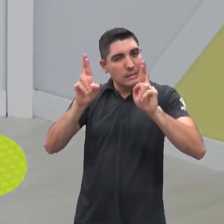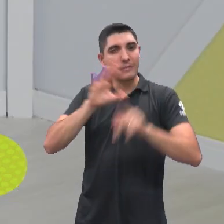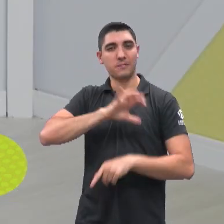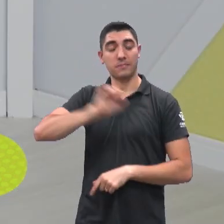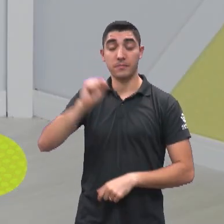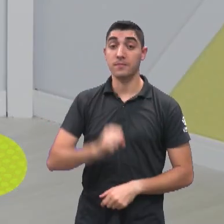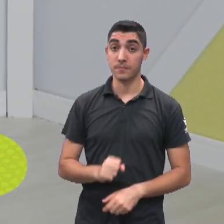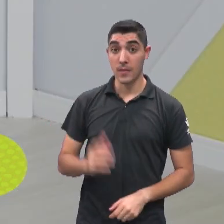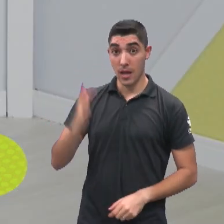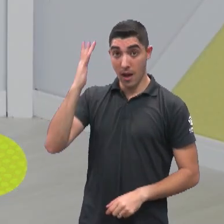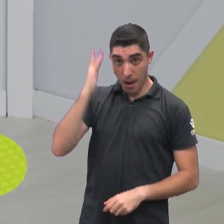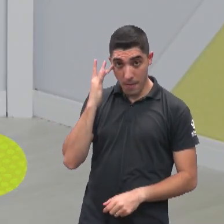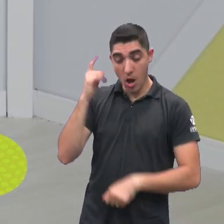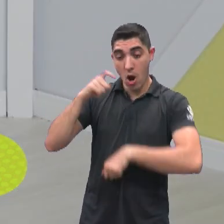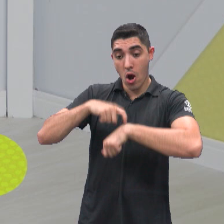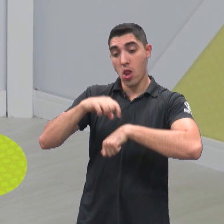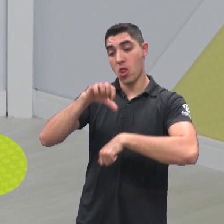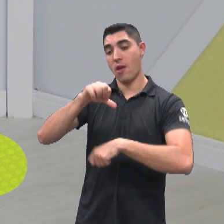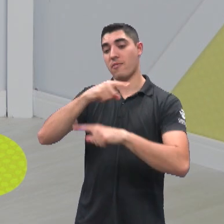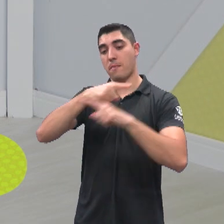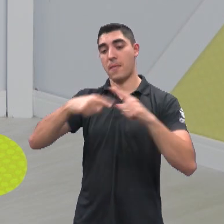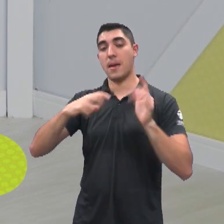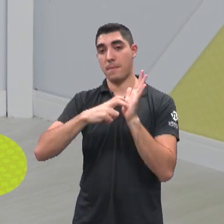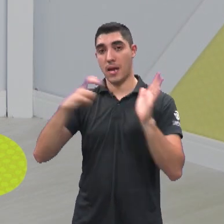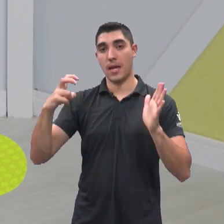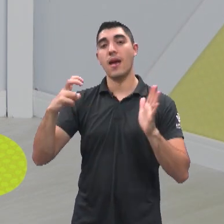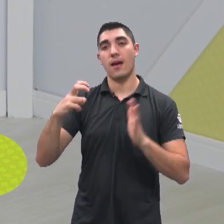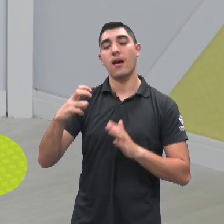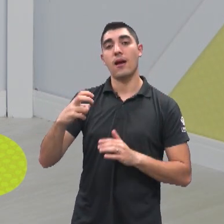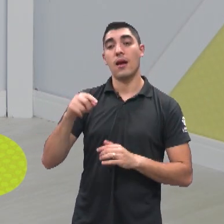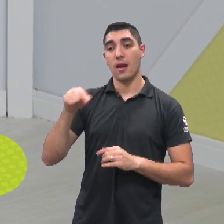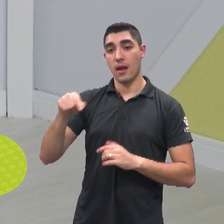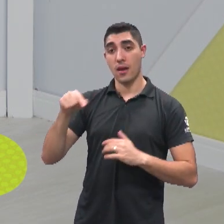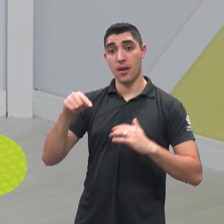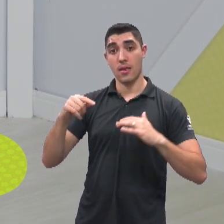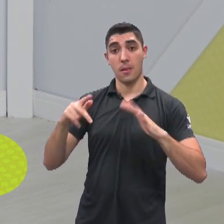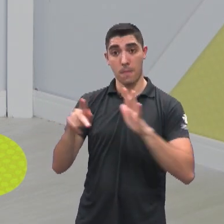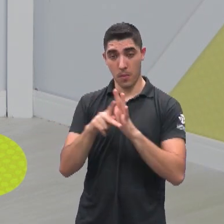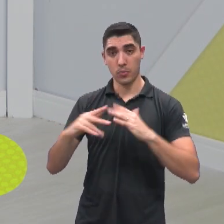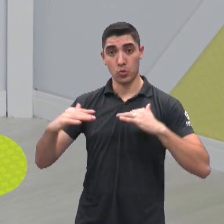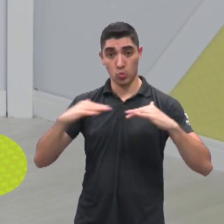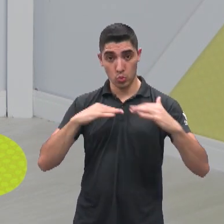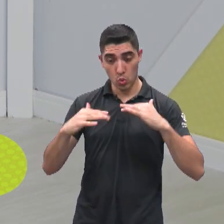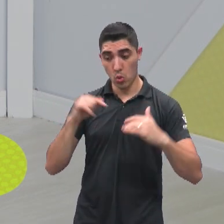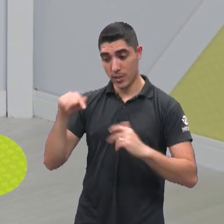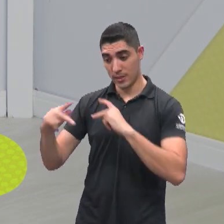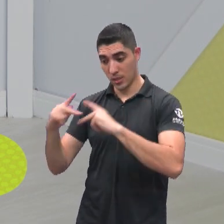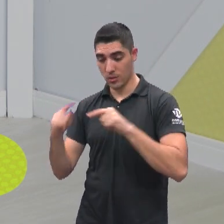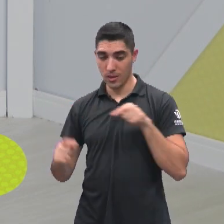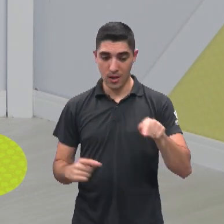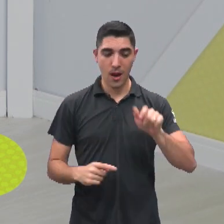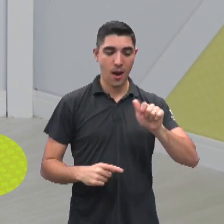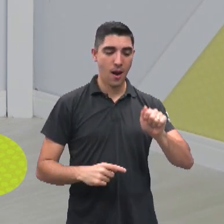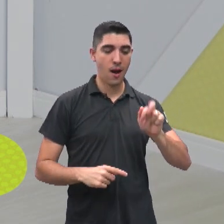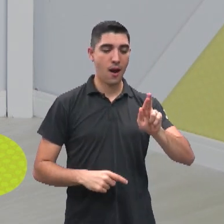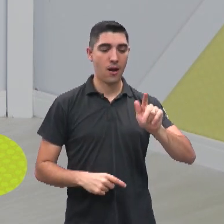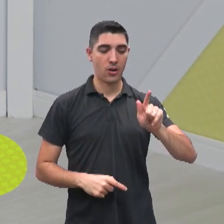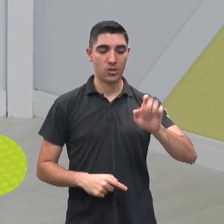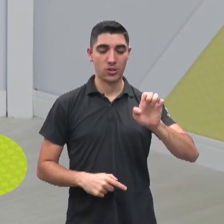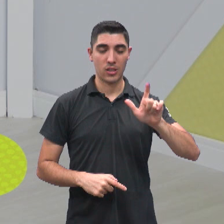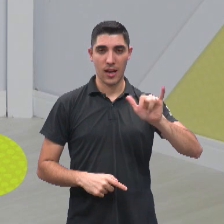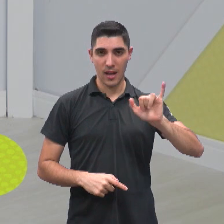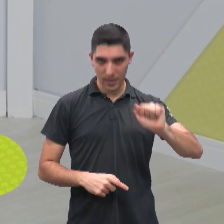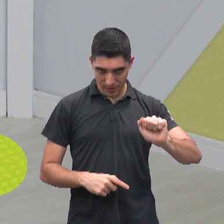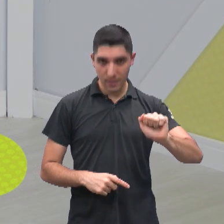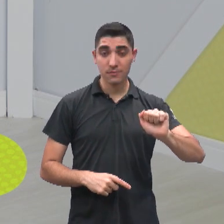José estreia 9h30 da manhã, horário de Brasília, contra o Bufarik da Argélia. O São José é favorito para esse confronto, e aquilo que